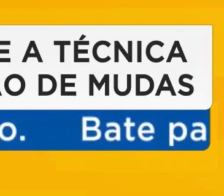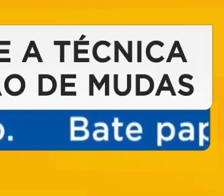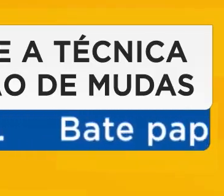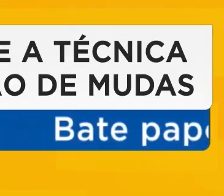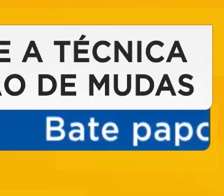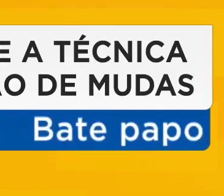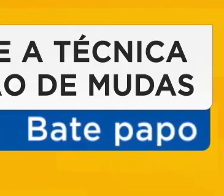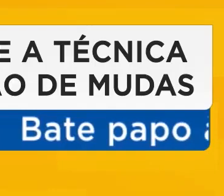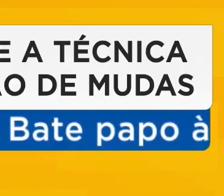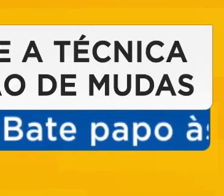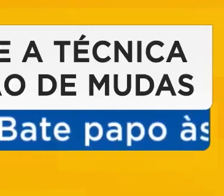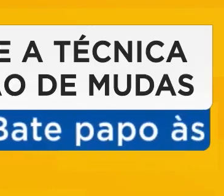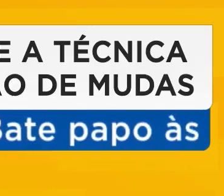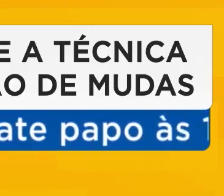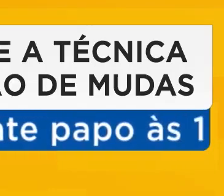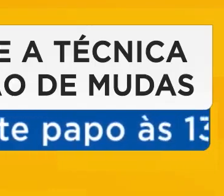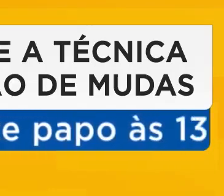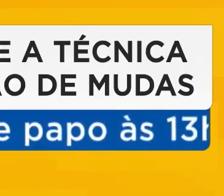porque